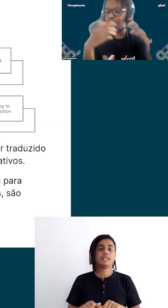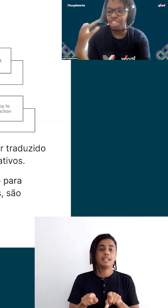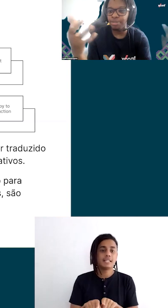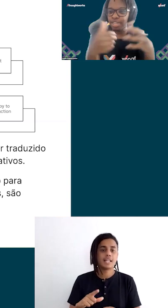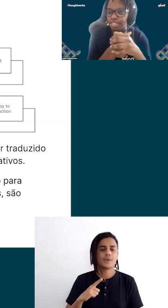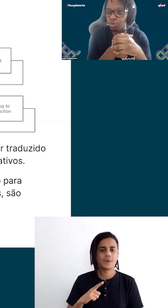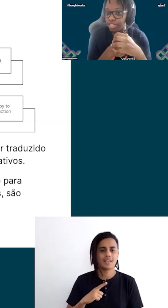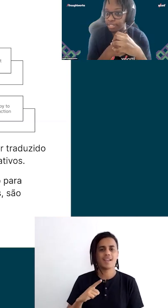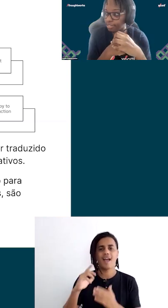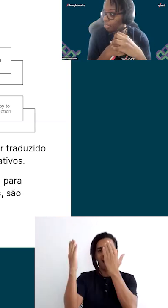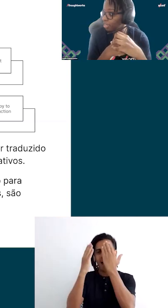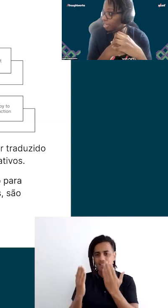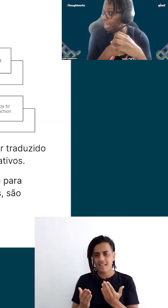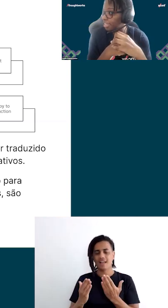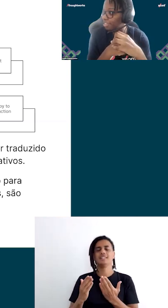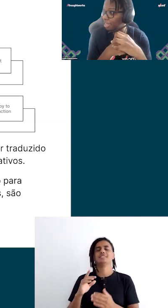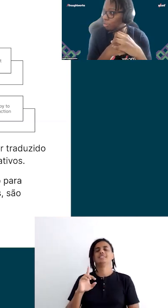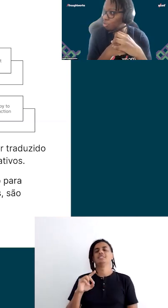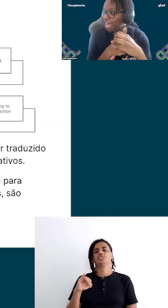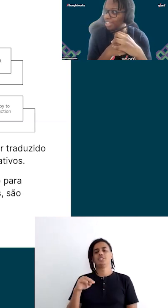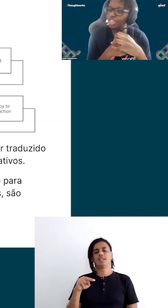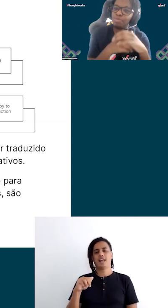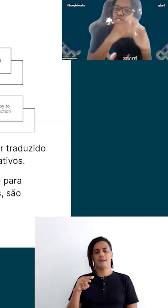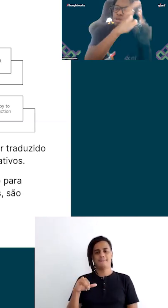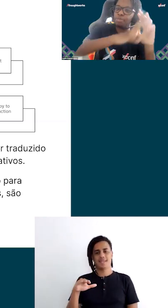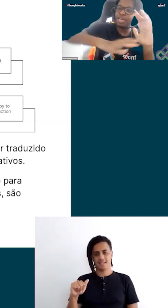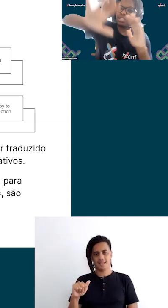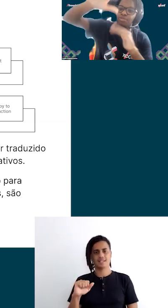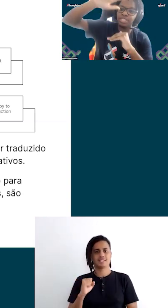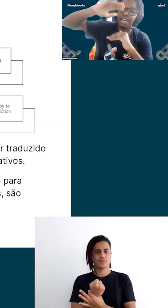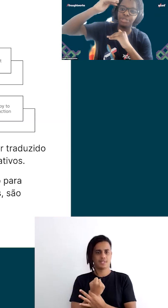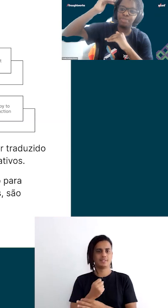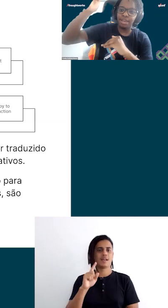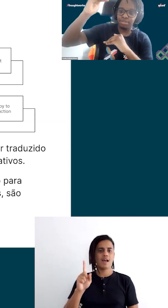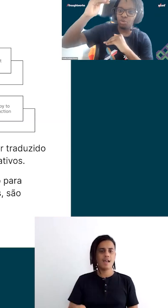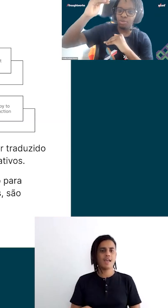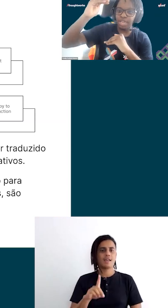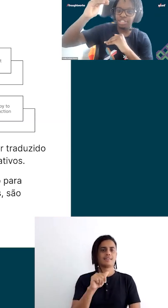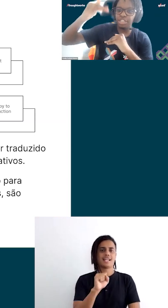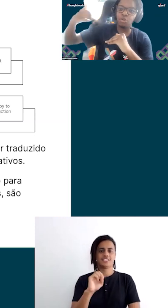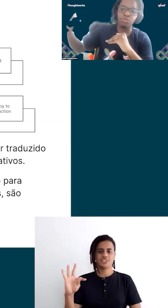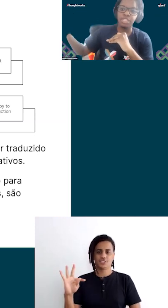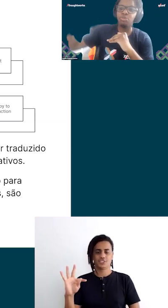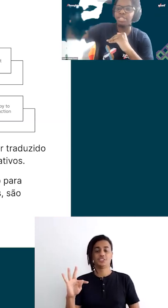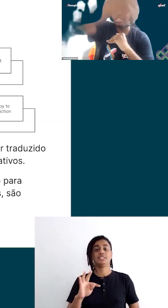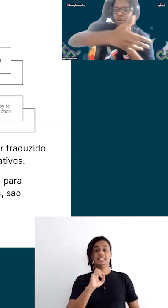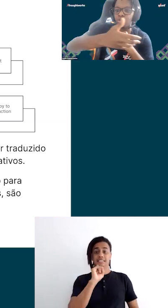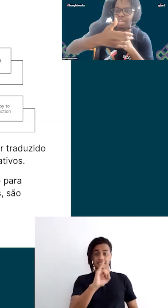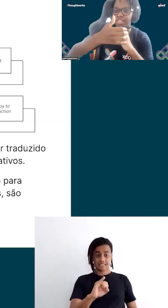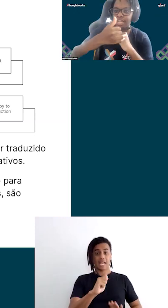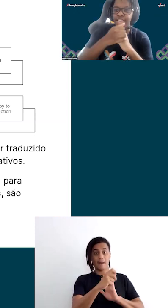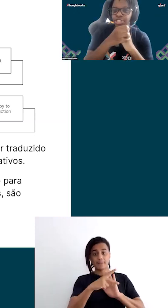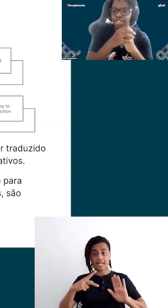análise dinâmica de segurança. Que aí dentro do Dash, a partir do momento que a aplicação está de pé em algum ambiente, eu consigo